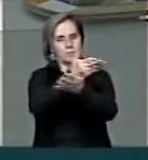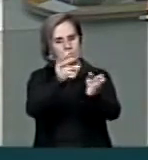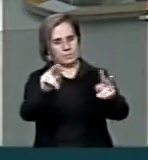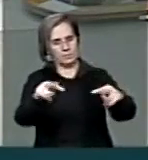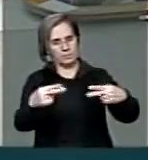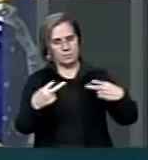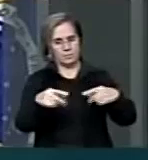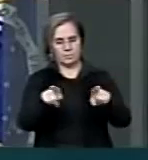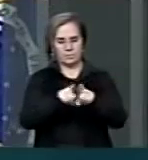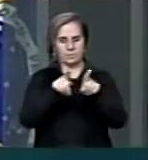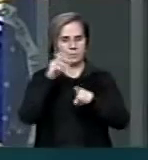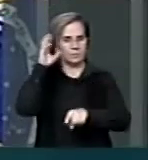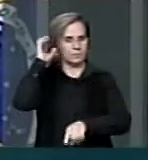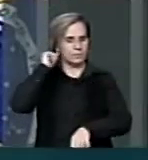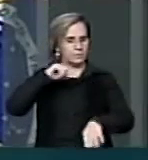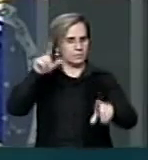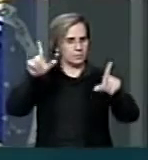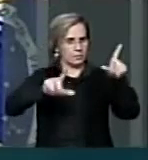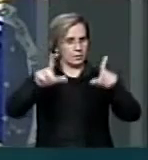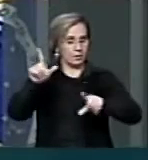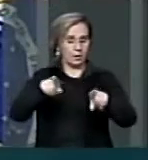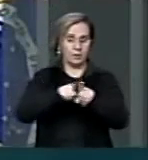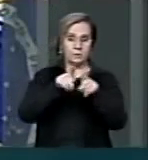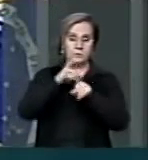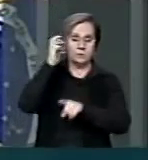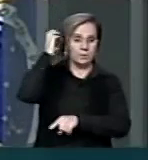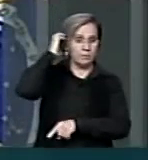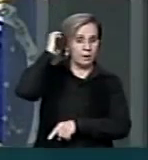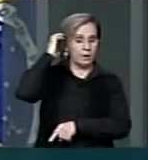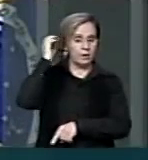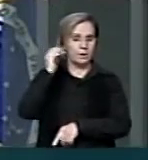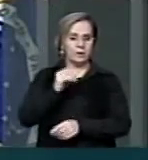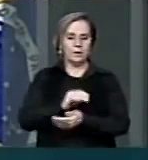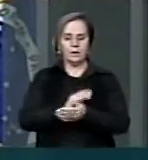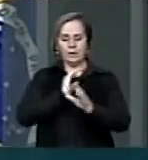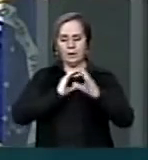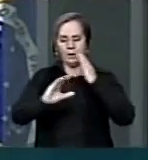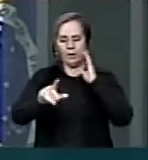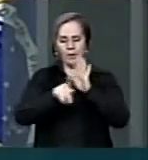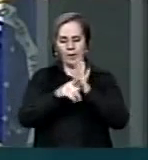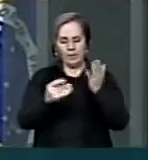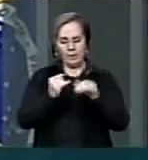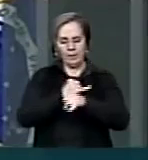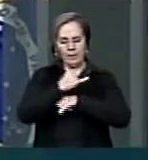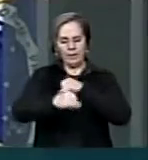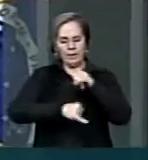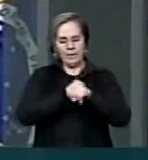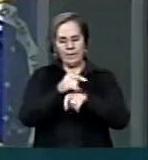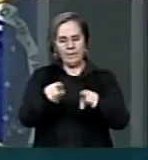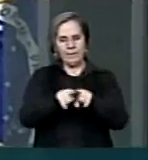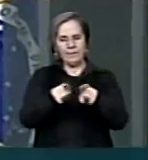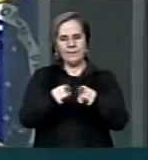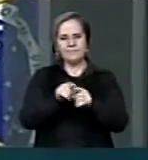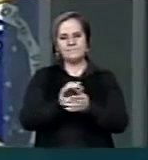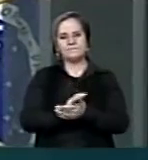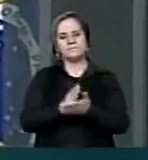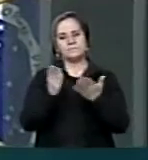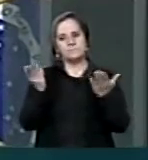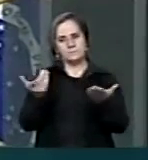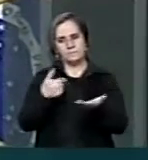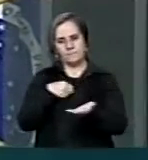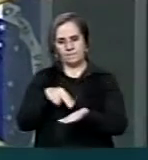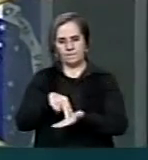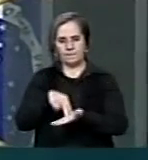e nos ouvem nesse momento, através dos diversos veículos de comunicação da Câmara dos Deputados. Eu ocupo a